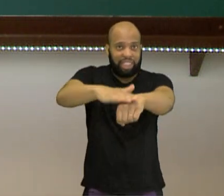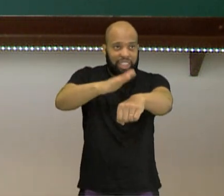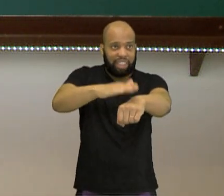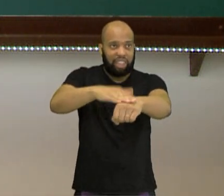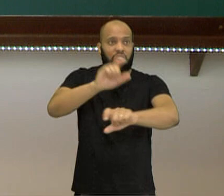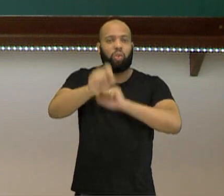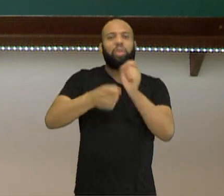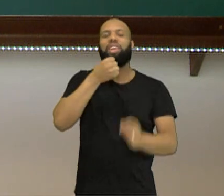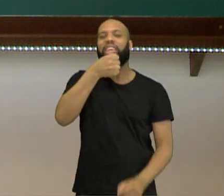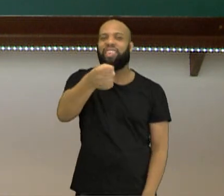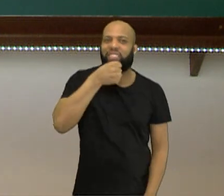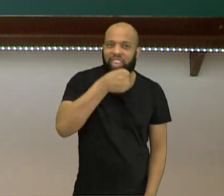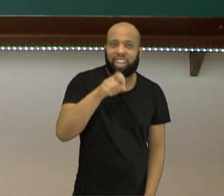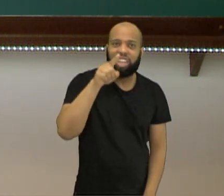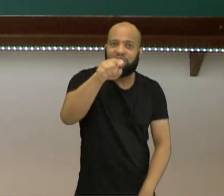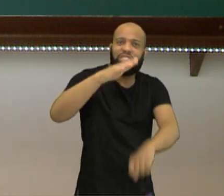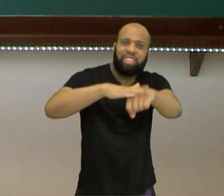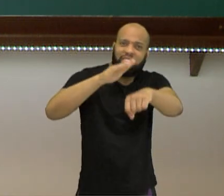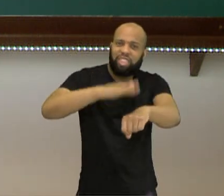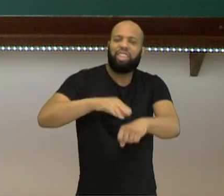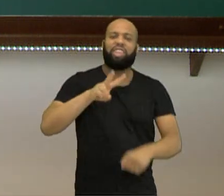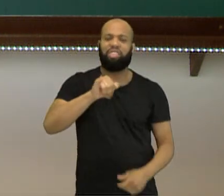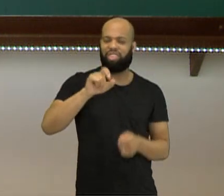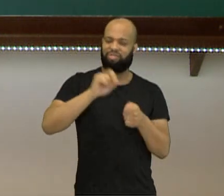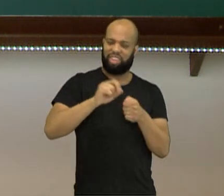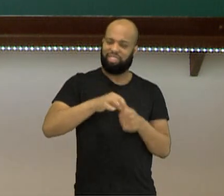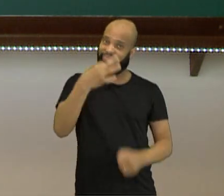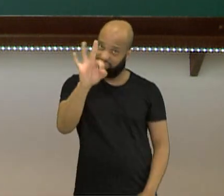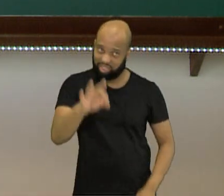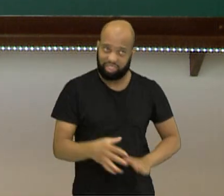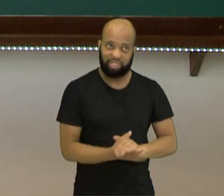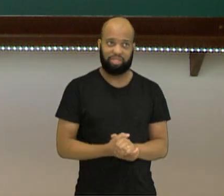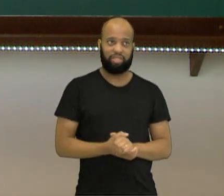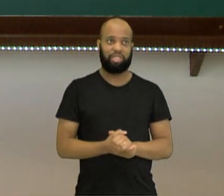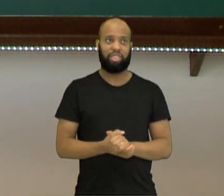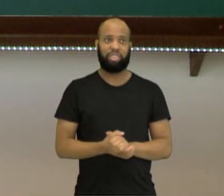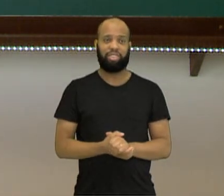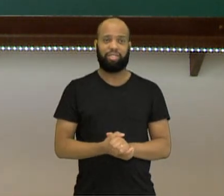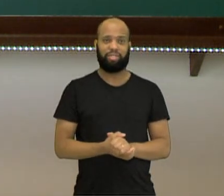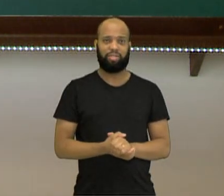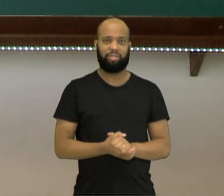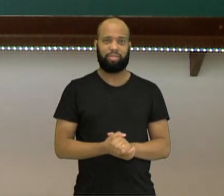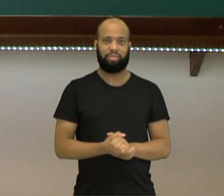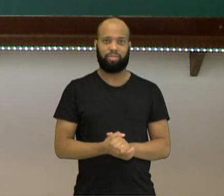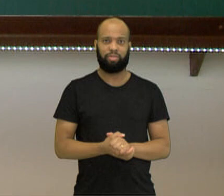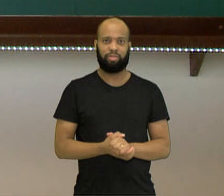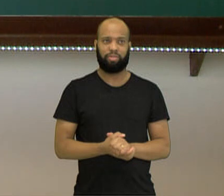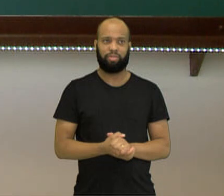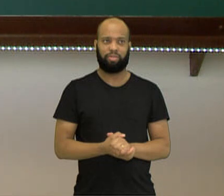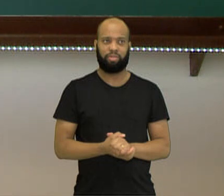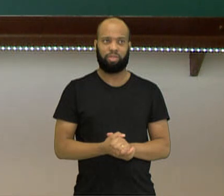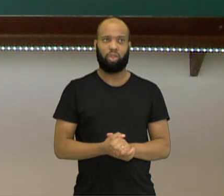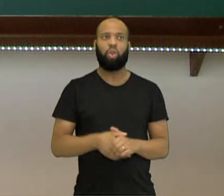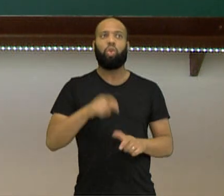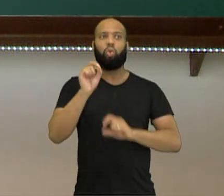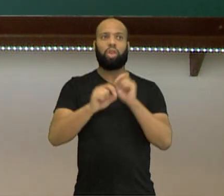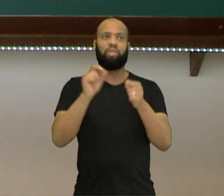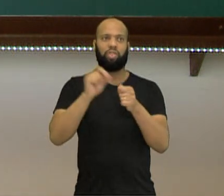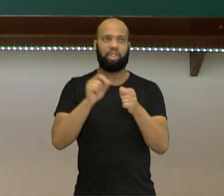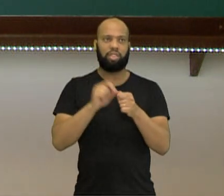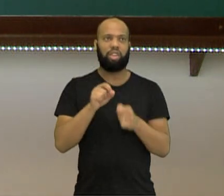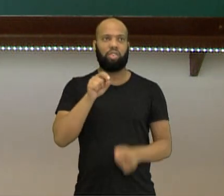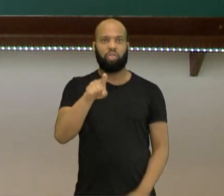uma reportagem. É isso aí que você vai fazer, meu querido, minha querida. Então, o que você vai fazer? Você